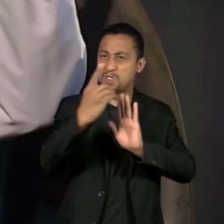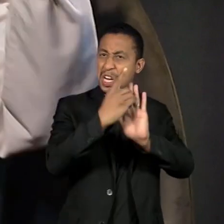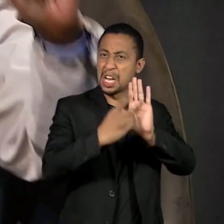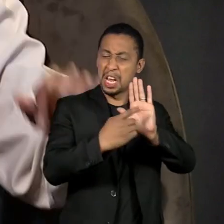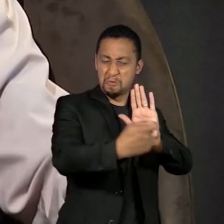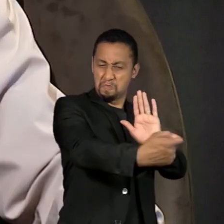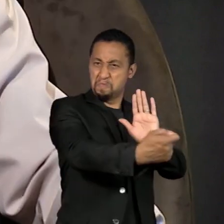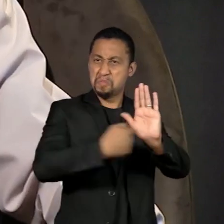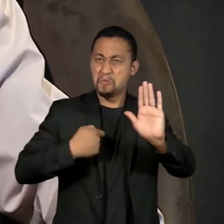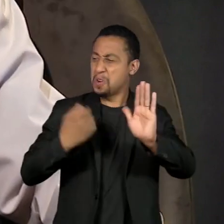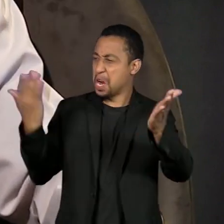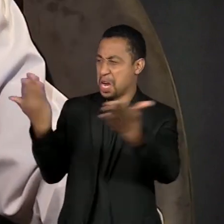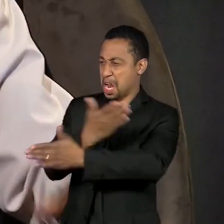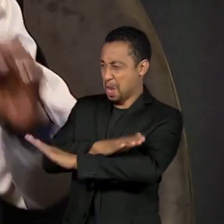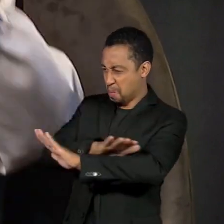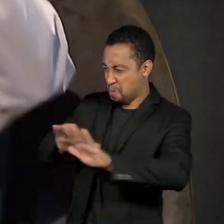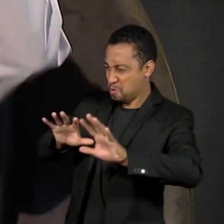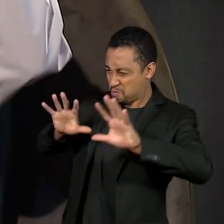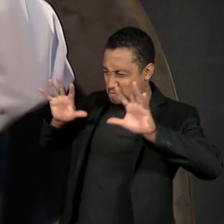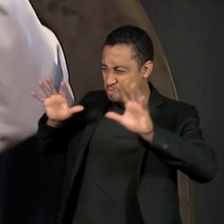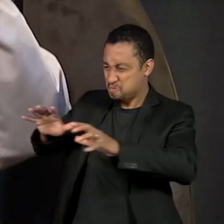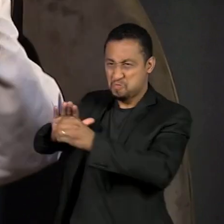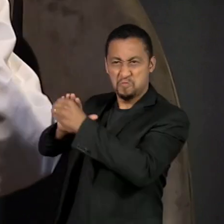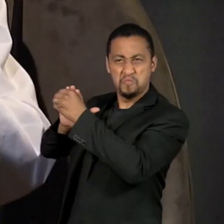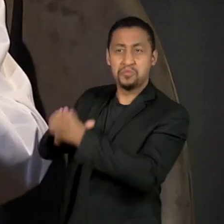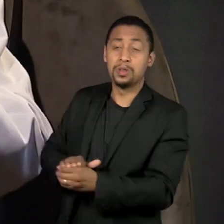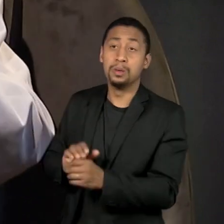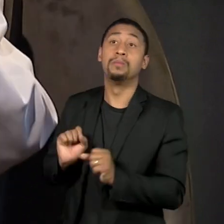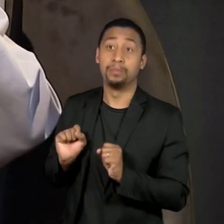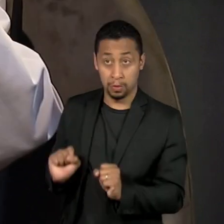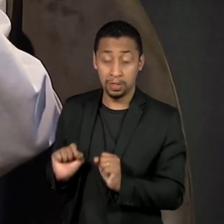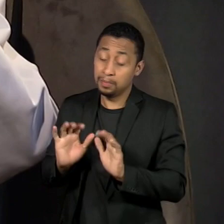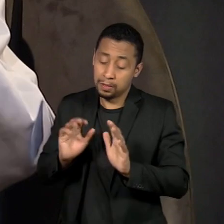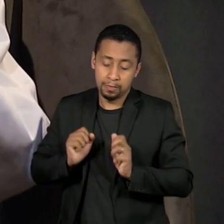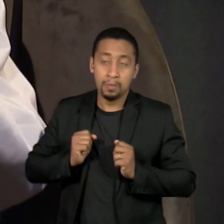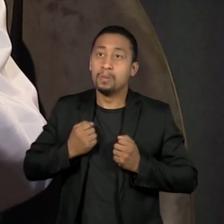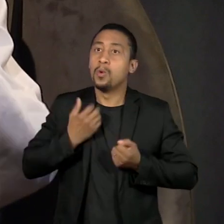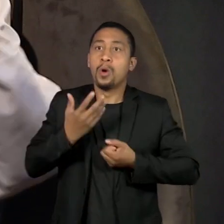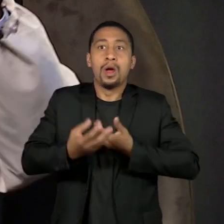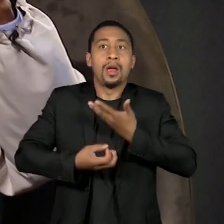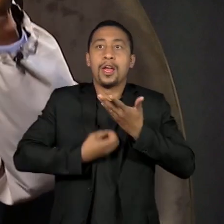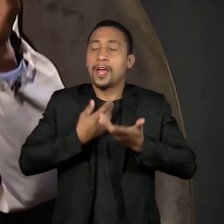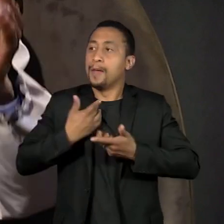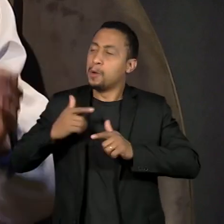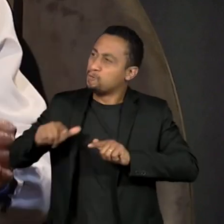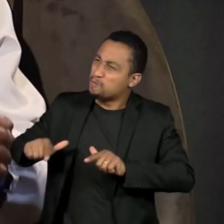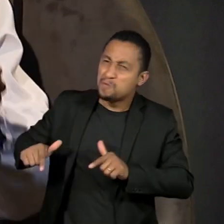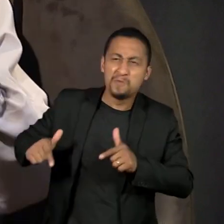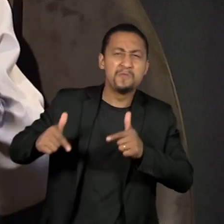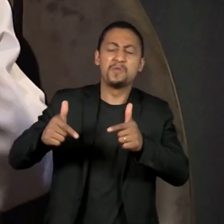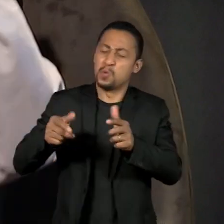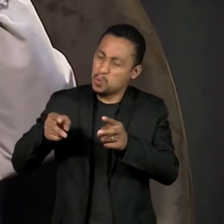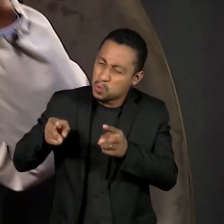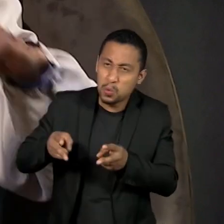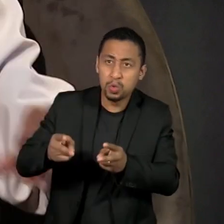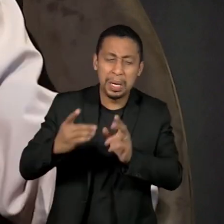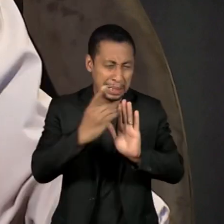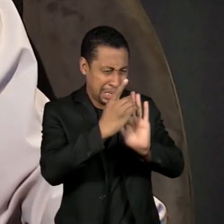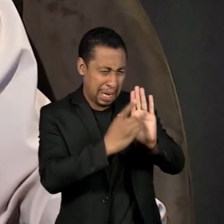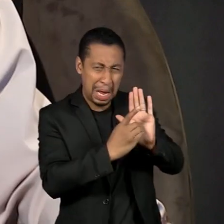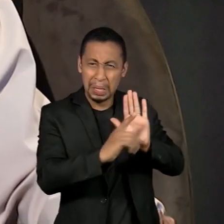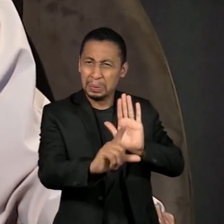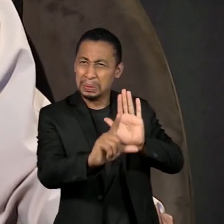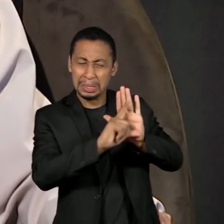lado oposto da farsa. O poema esgarça, norma, decreto, lei